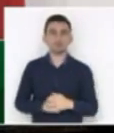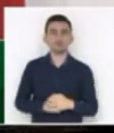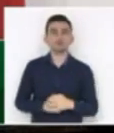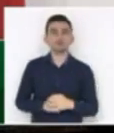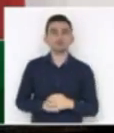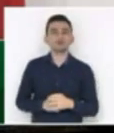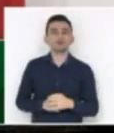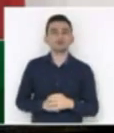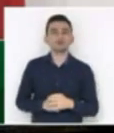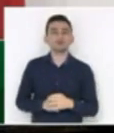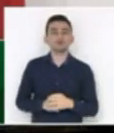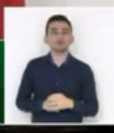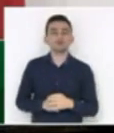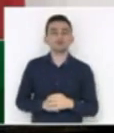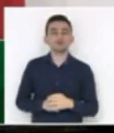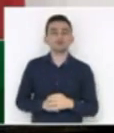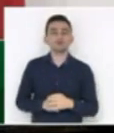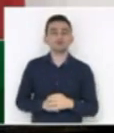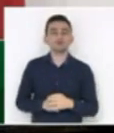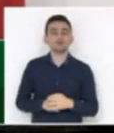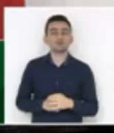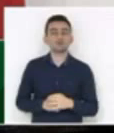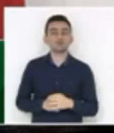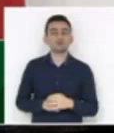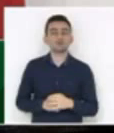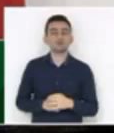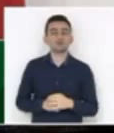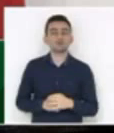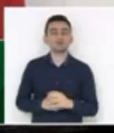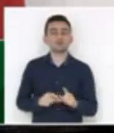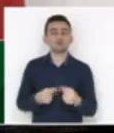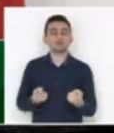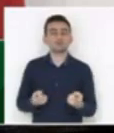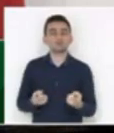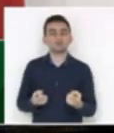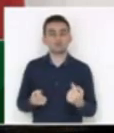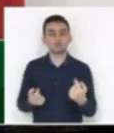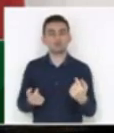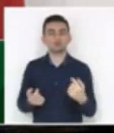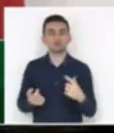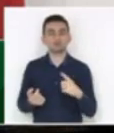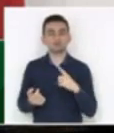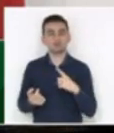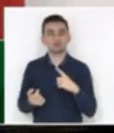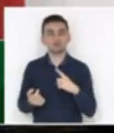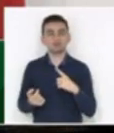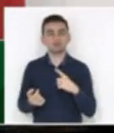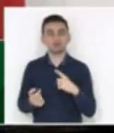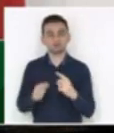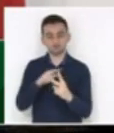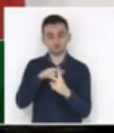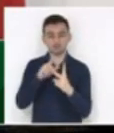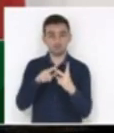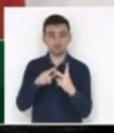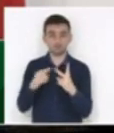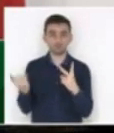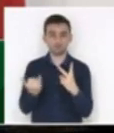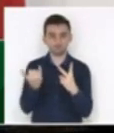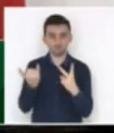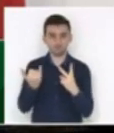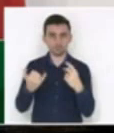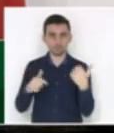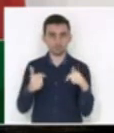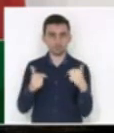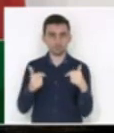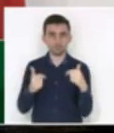prontamente atendeu, portanto, ao chamado. A operação contava com 2 etapas este ano,